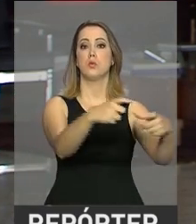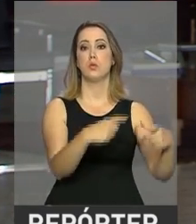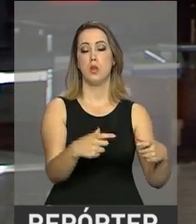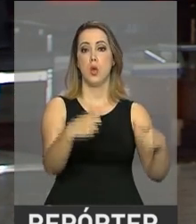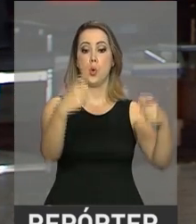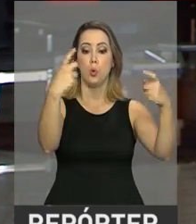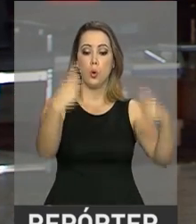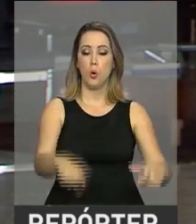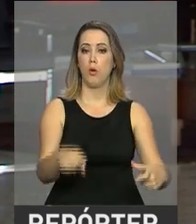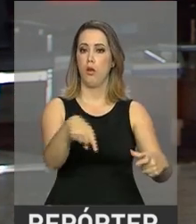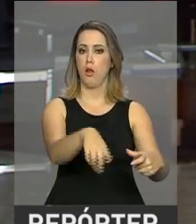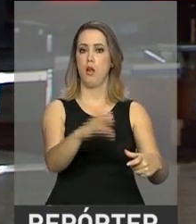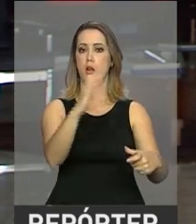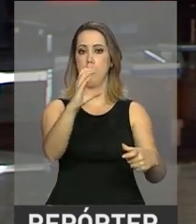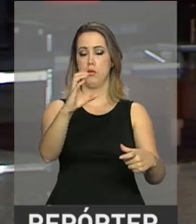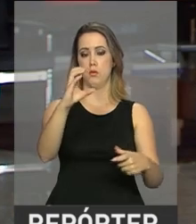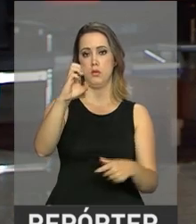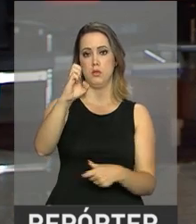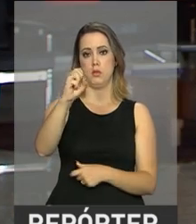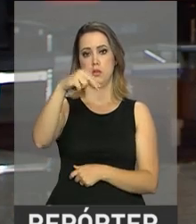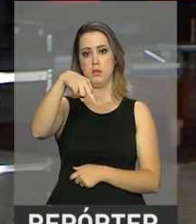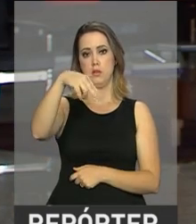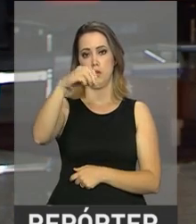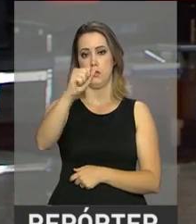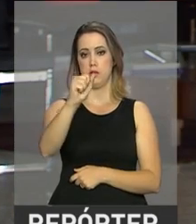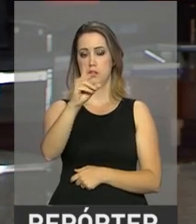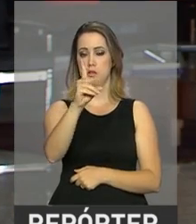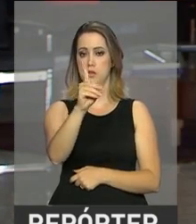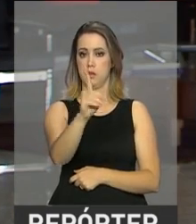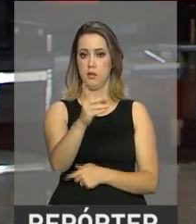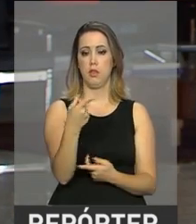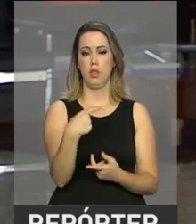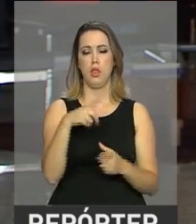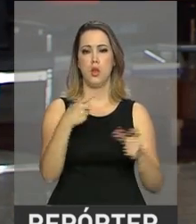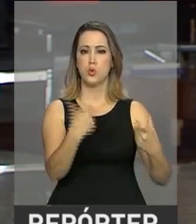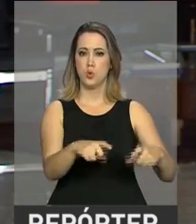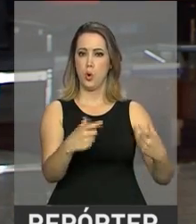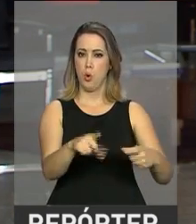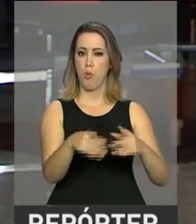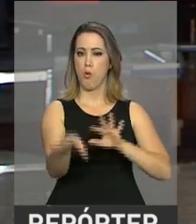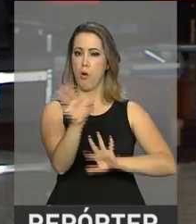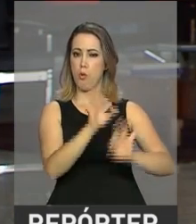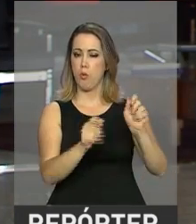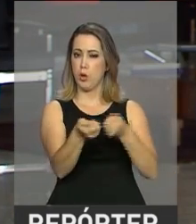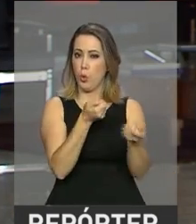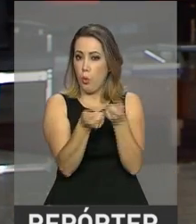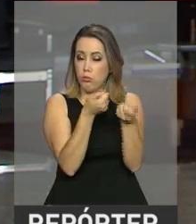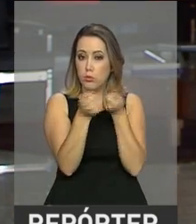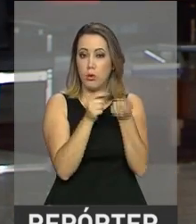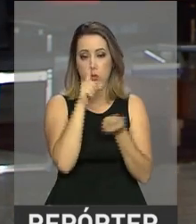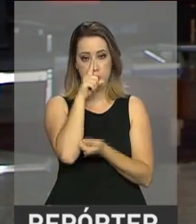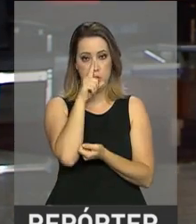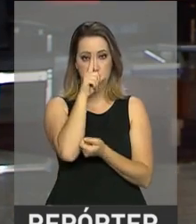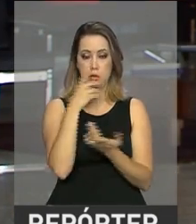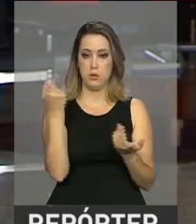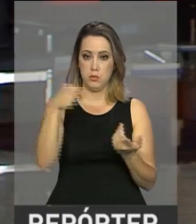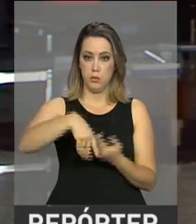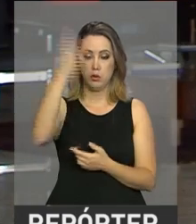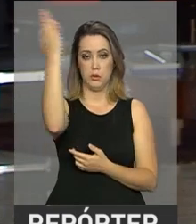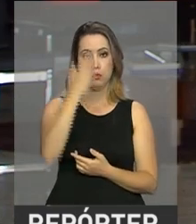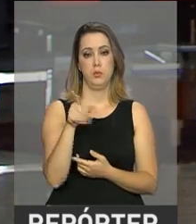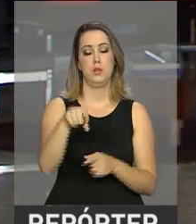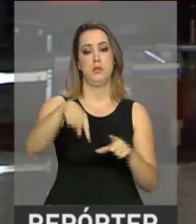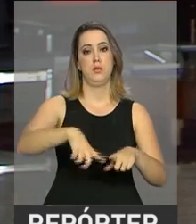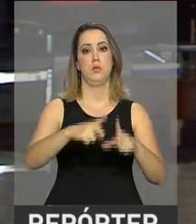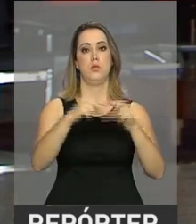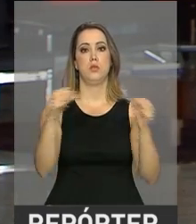Centro Nacional de Gerenciamento de Crises e de Riscos e Desastres. É o SENAD que fica aqui em Brasília. É lá